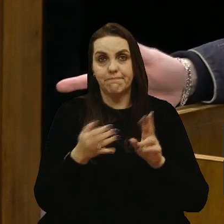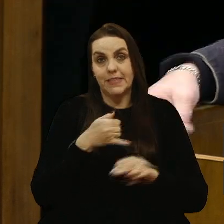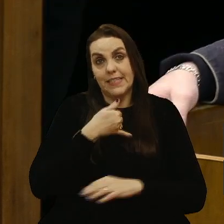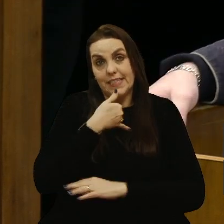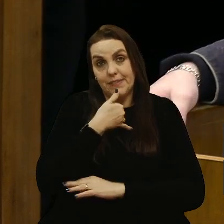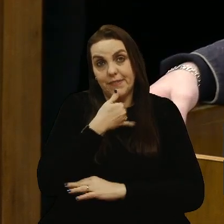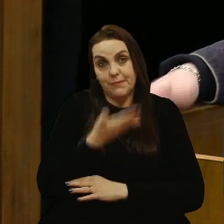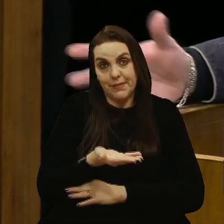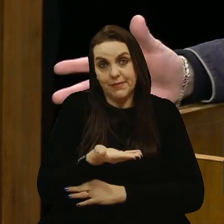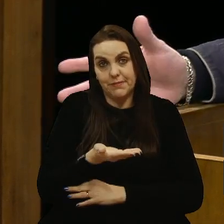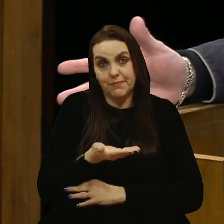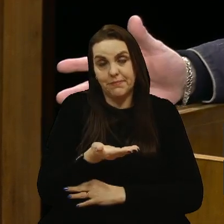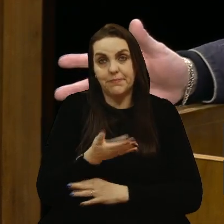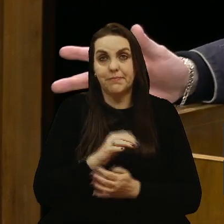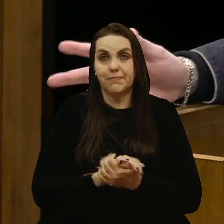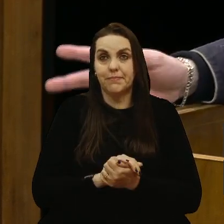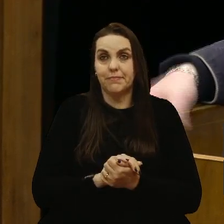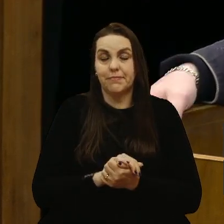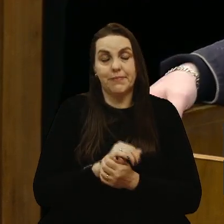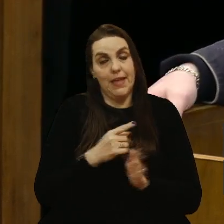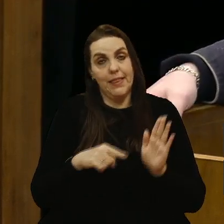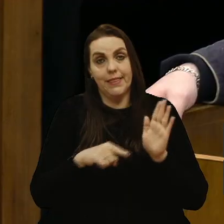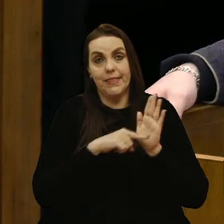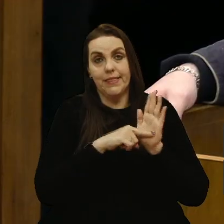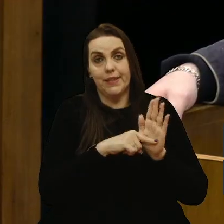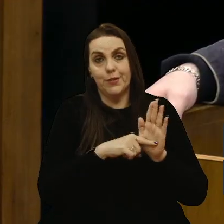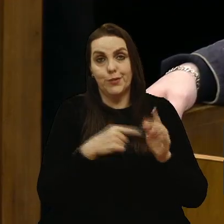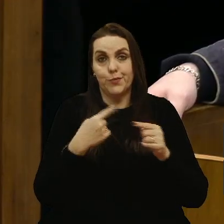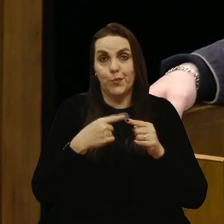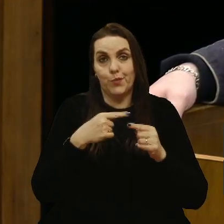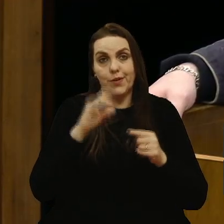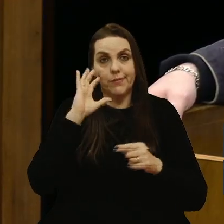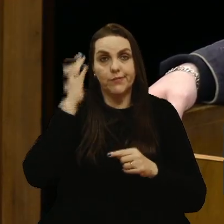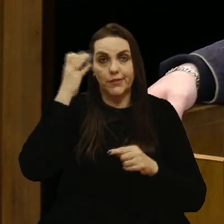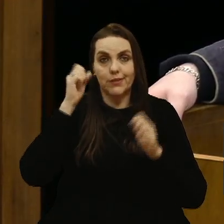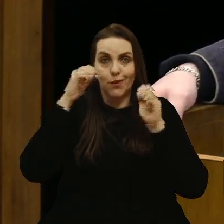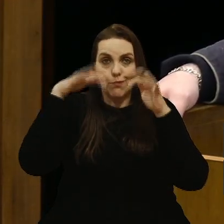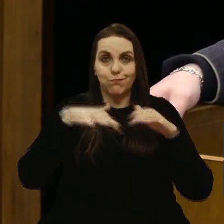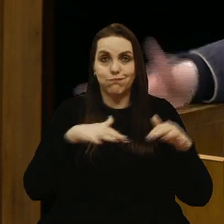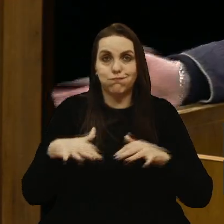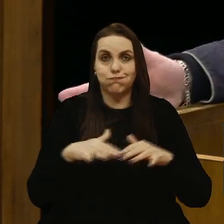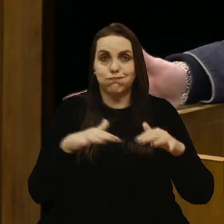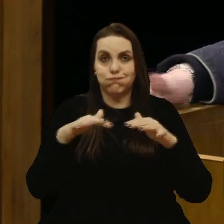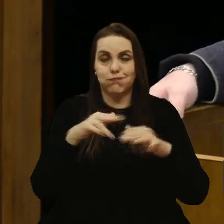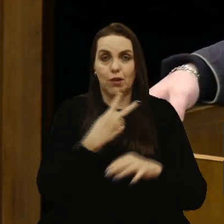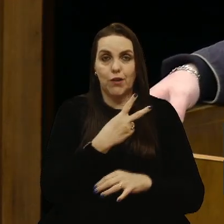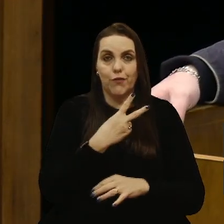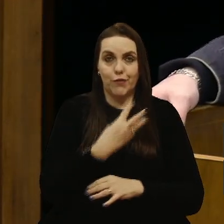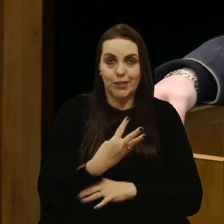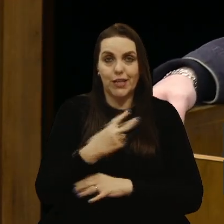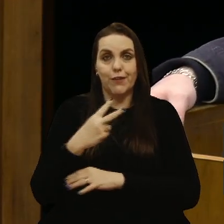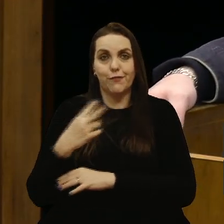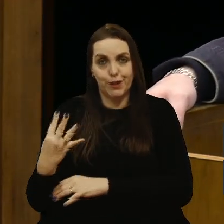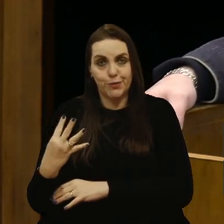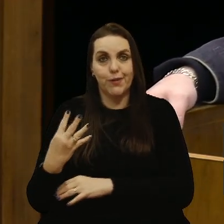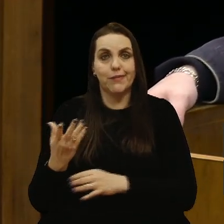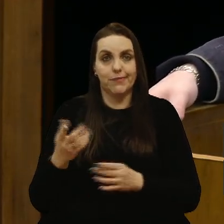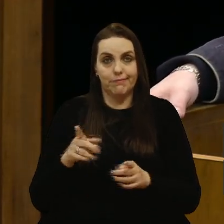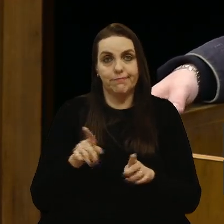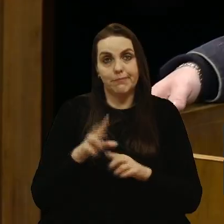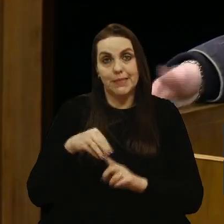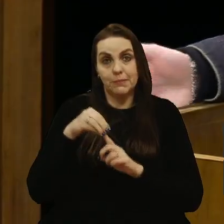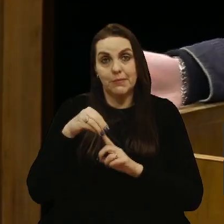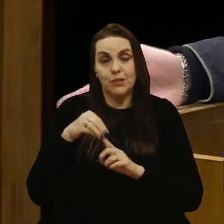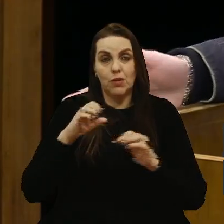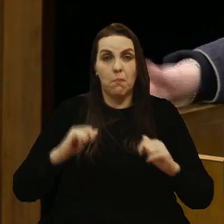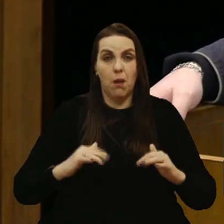infelizmente, digamos assim, negativa, por tudo que nós passamos, em 23 e 24 em especial, que foram